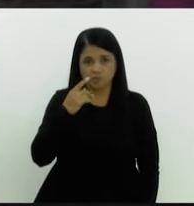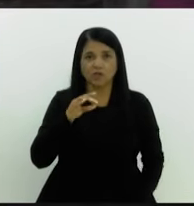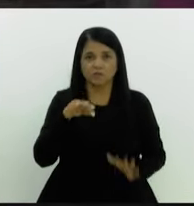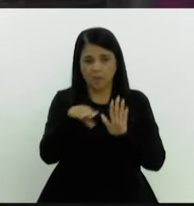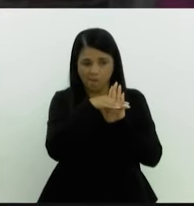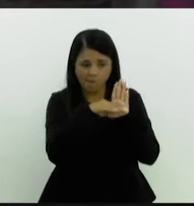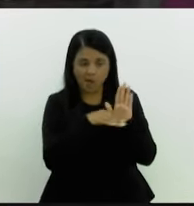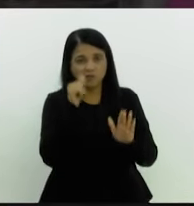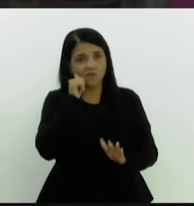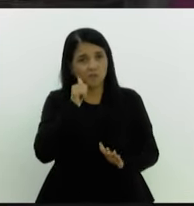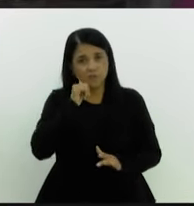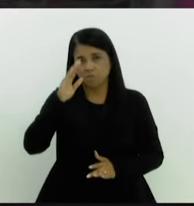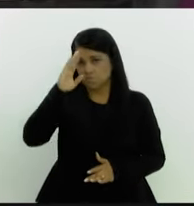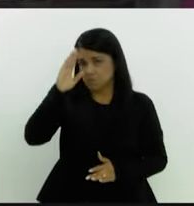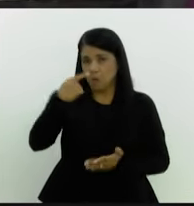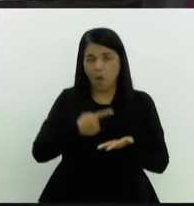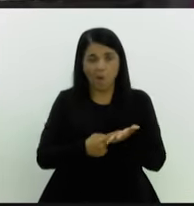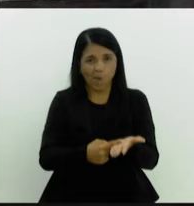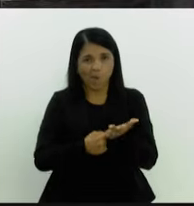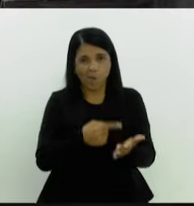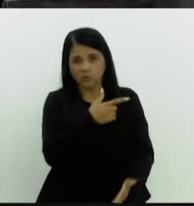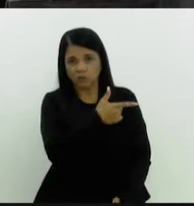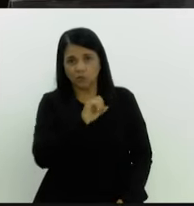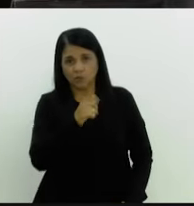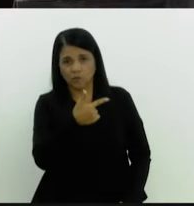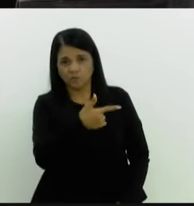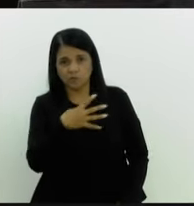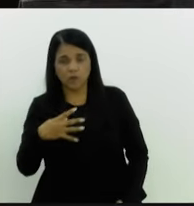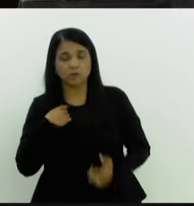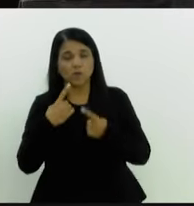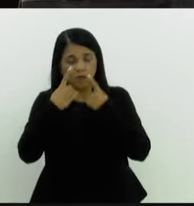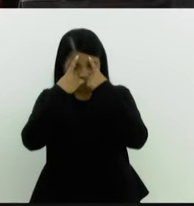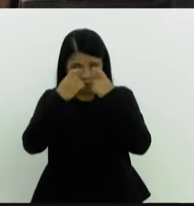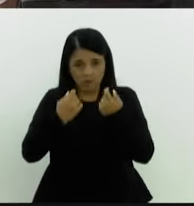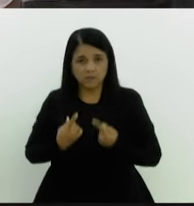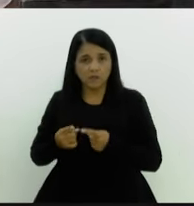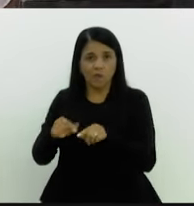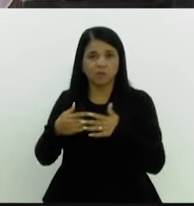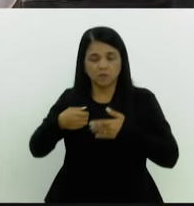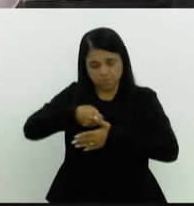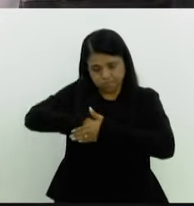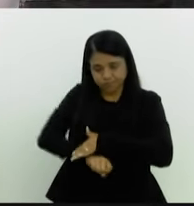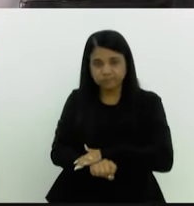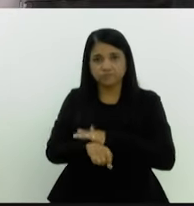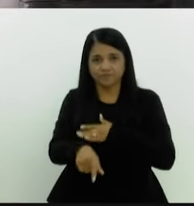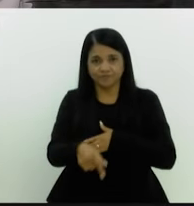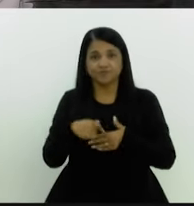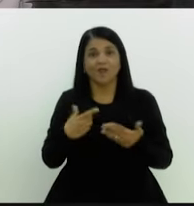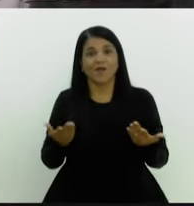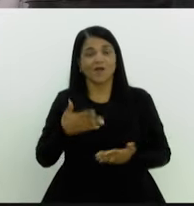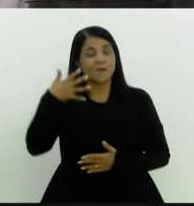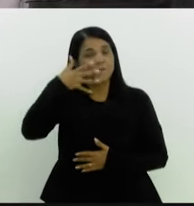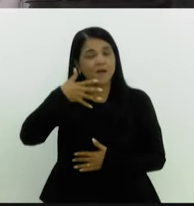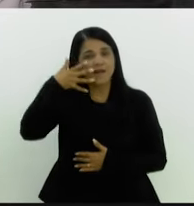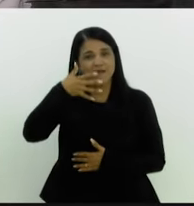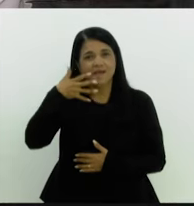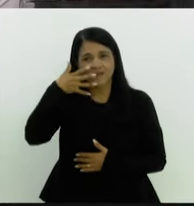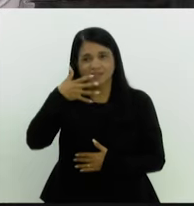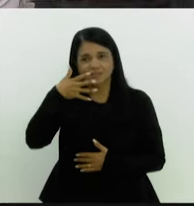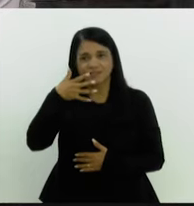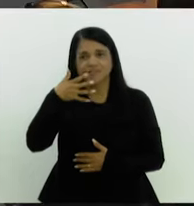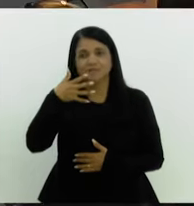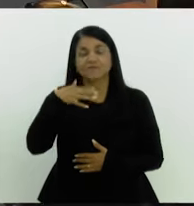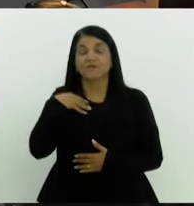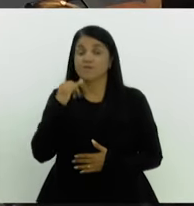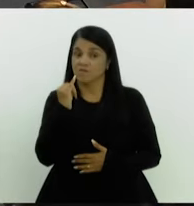feminina como esse ano compromisso no Combate à violência obstétrica dito isso vamos passar a palavra Vamos só só frisando